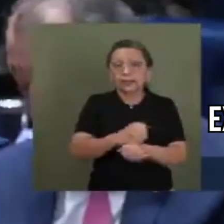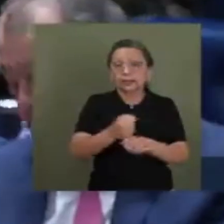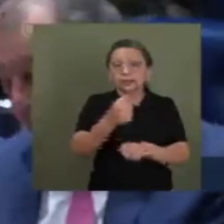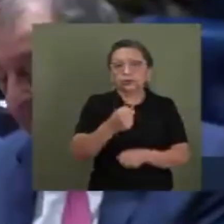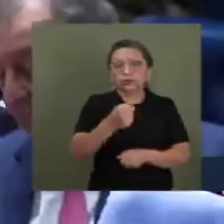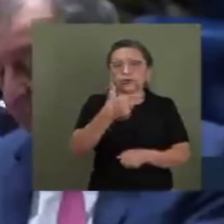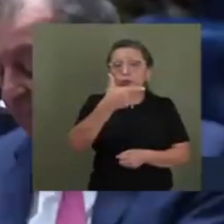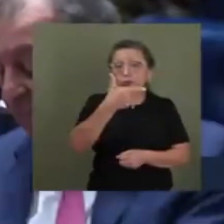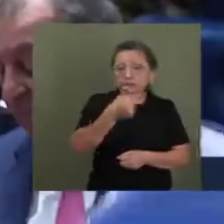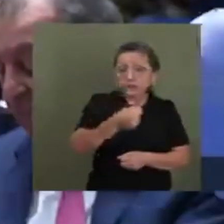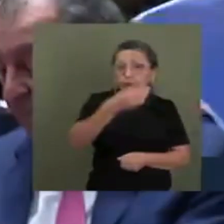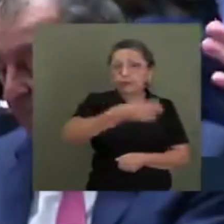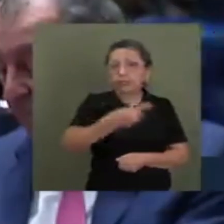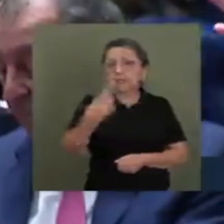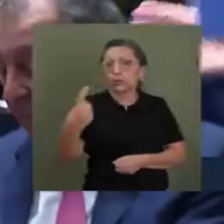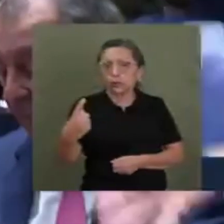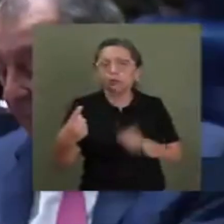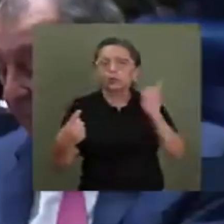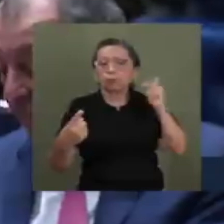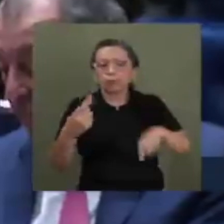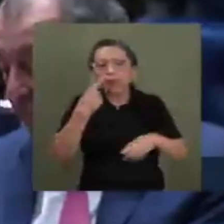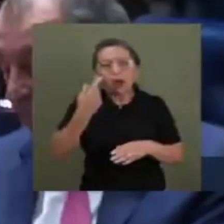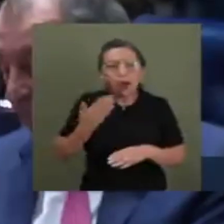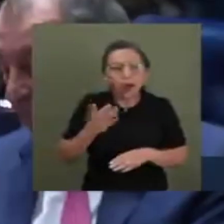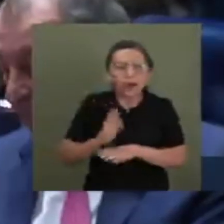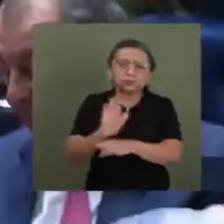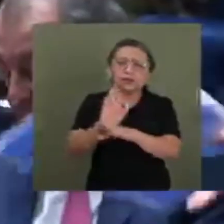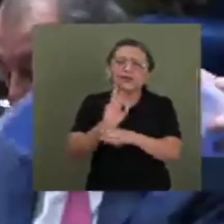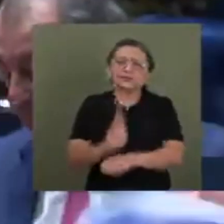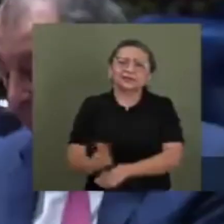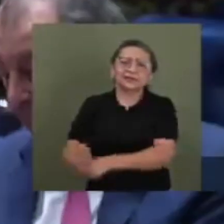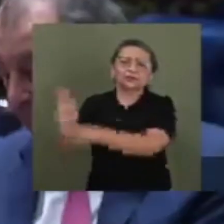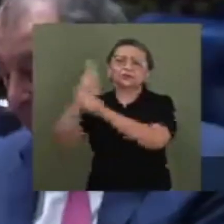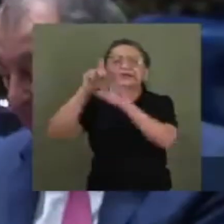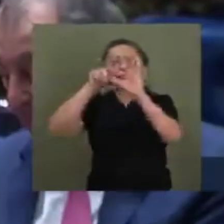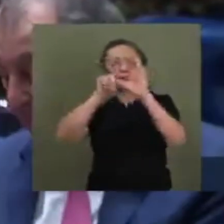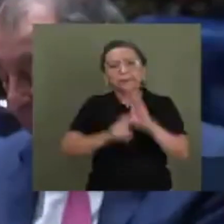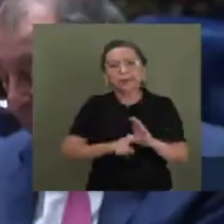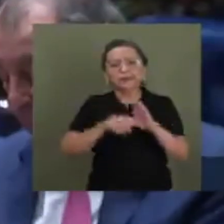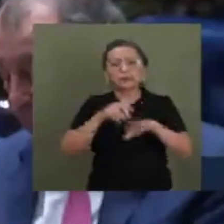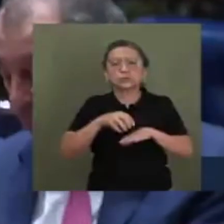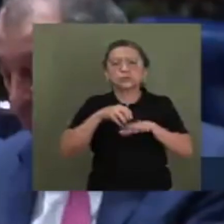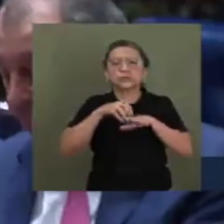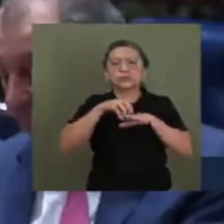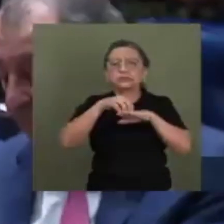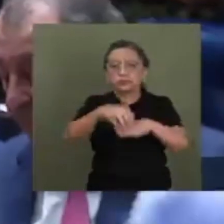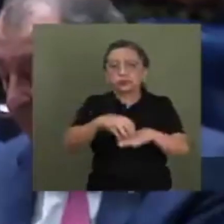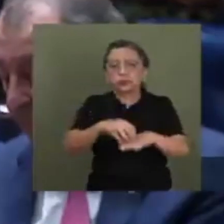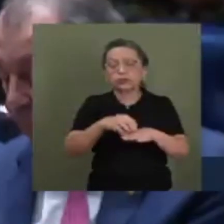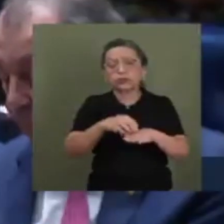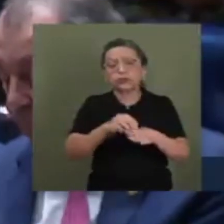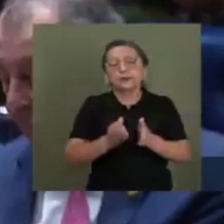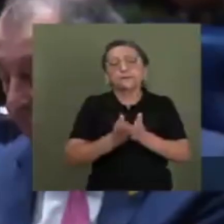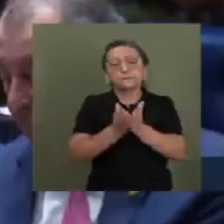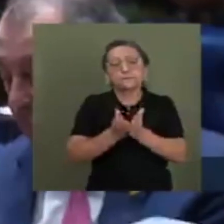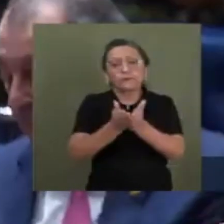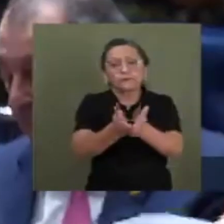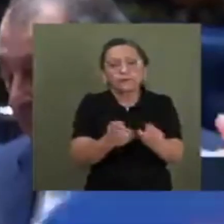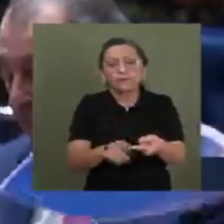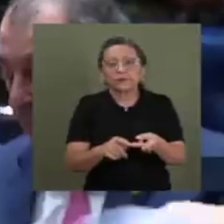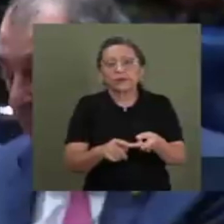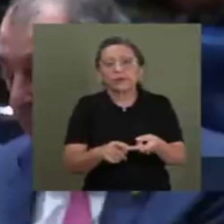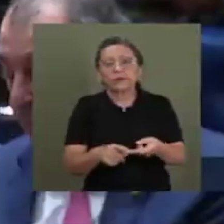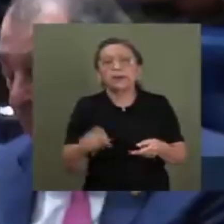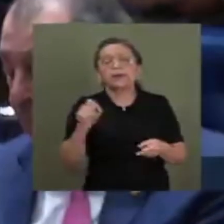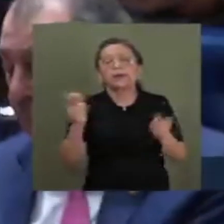2031, poder ajudar essas regiões que dependem do transporte fluvial e marítimo, para que